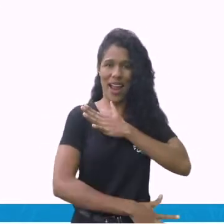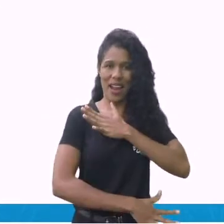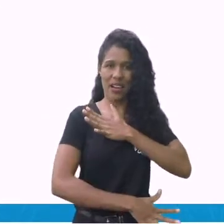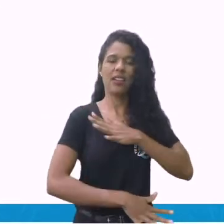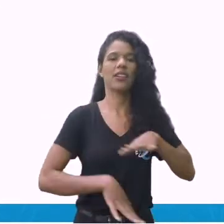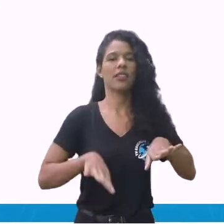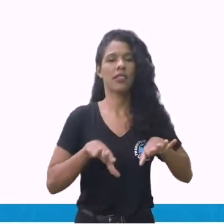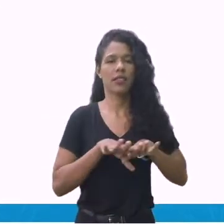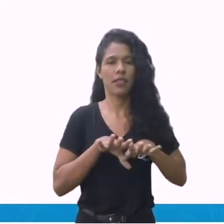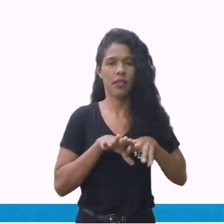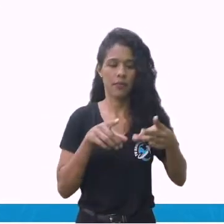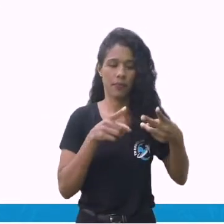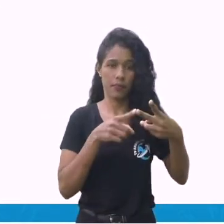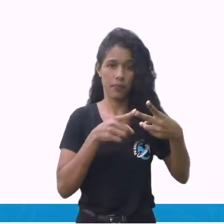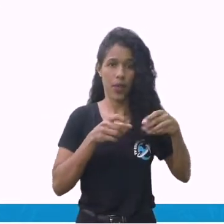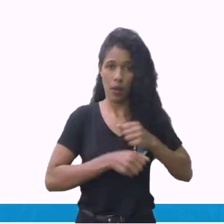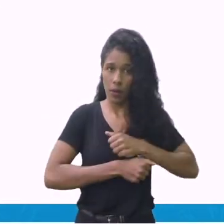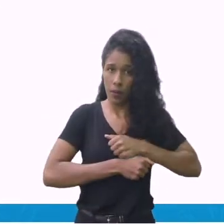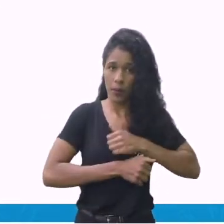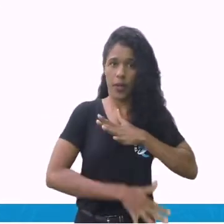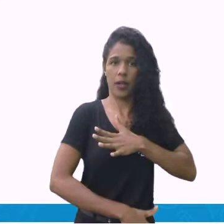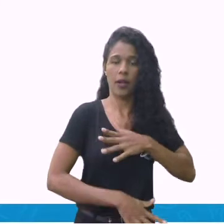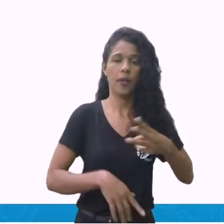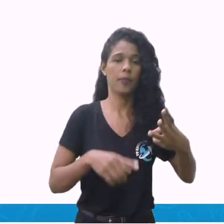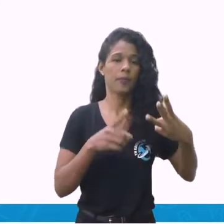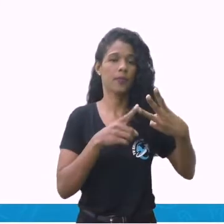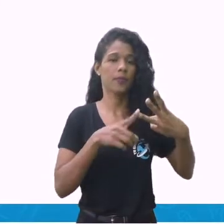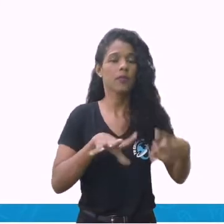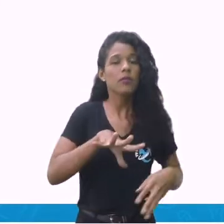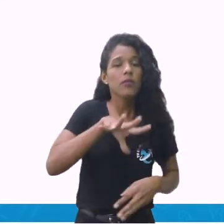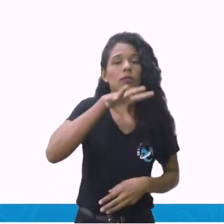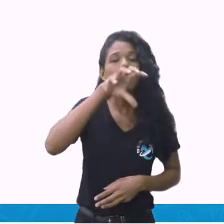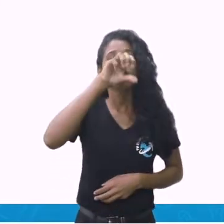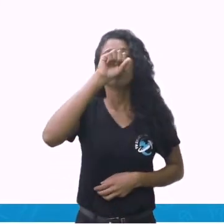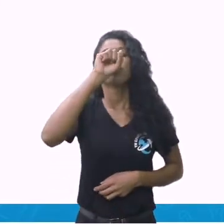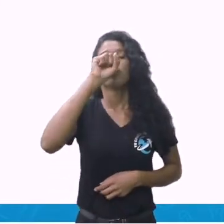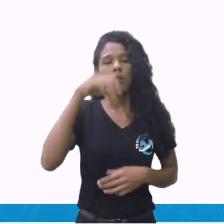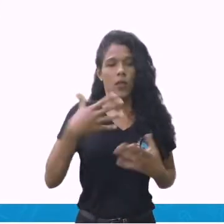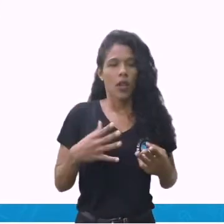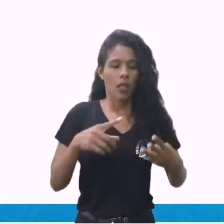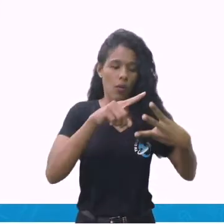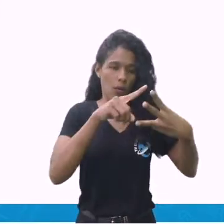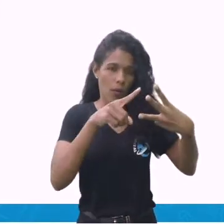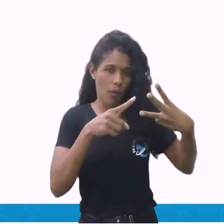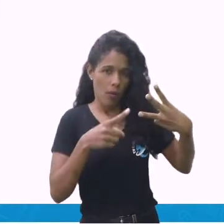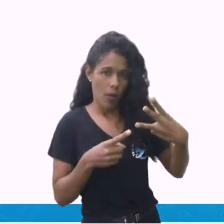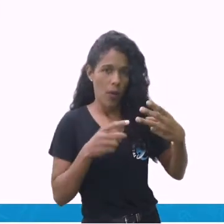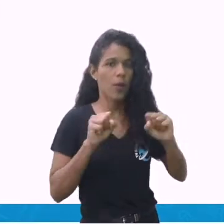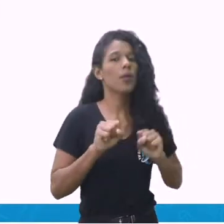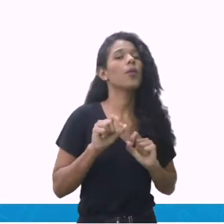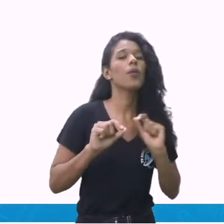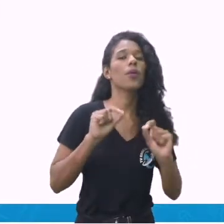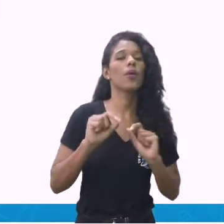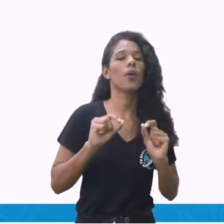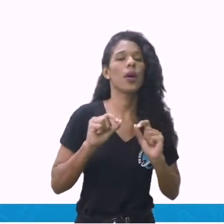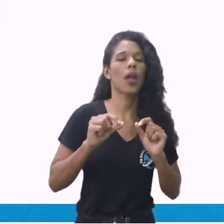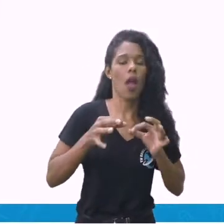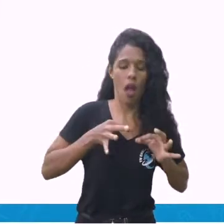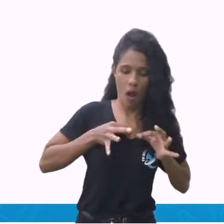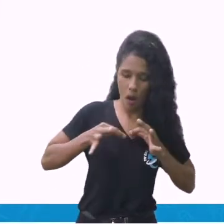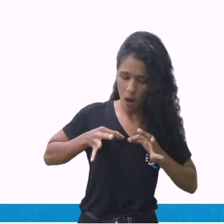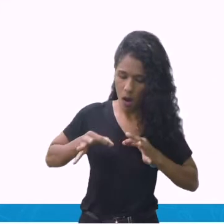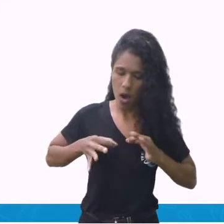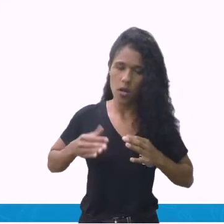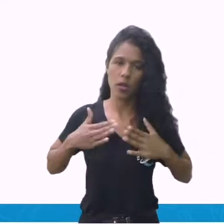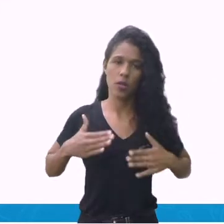sistema respiratório. Então, todo esse sistema, esses 3 sistemas, usam os nutrientes